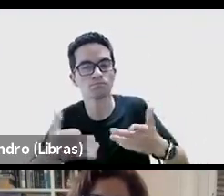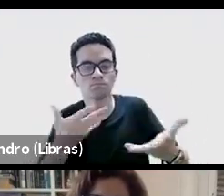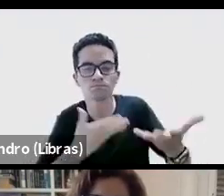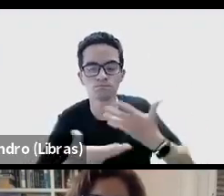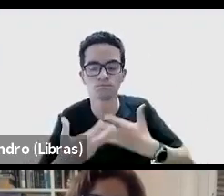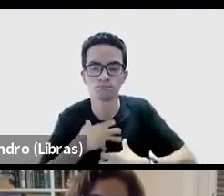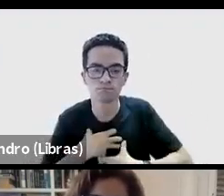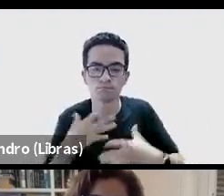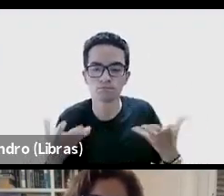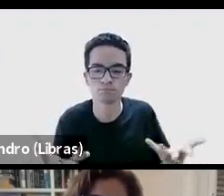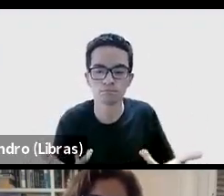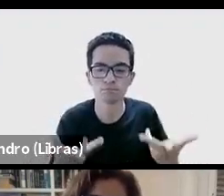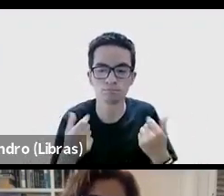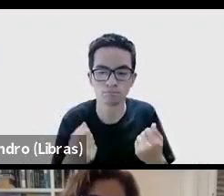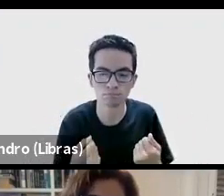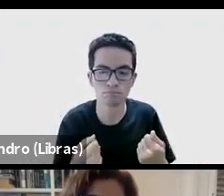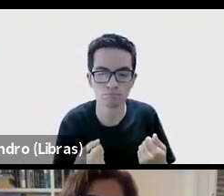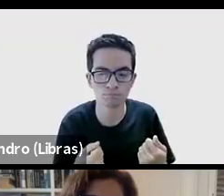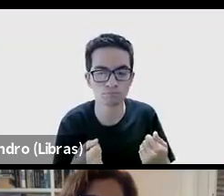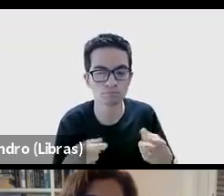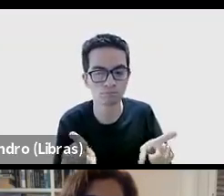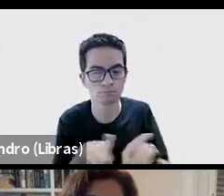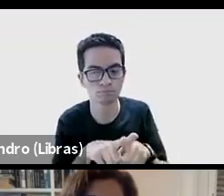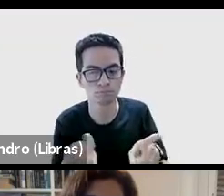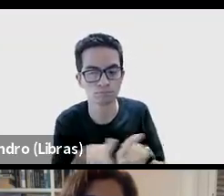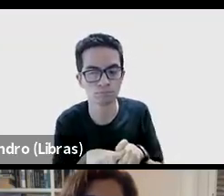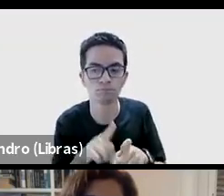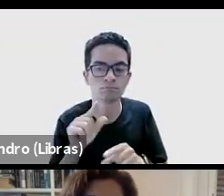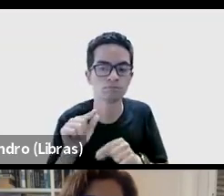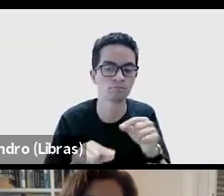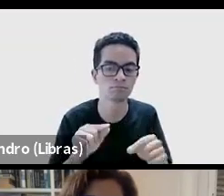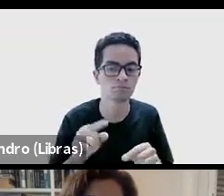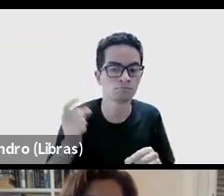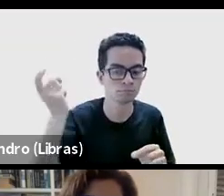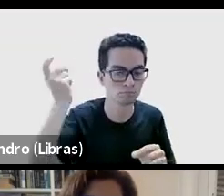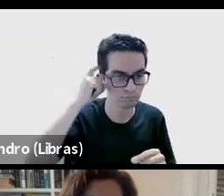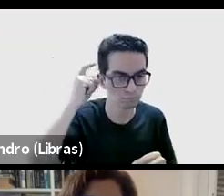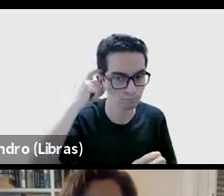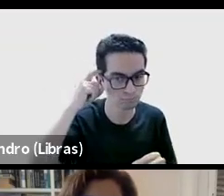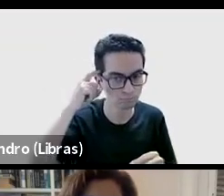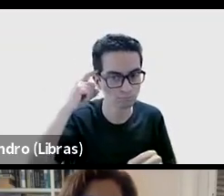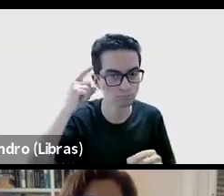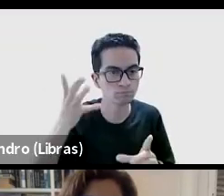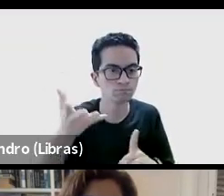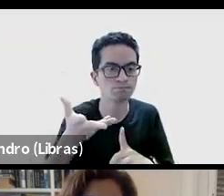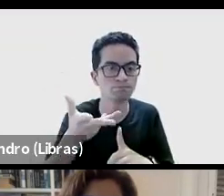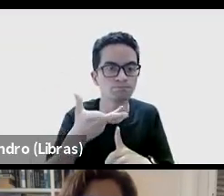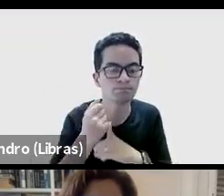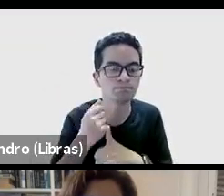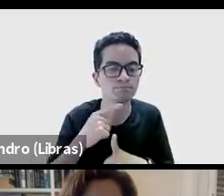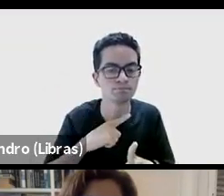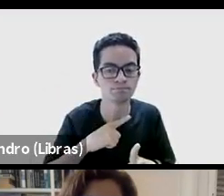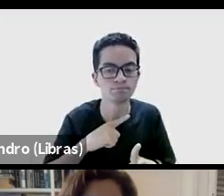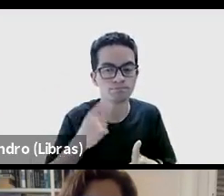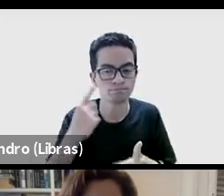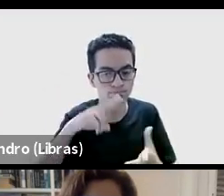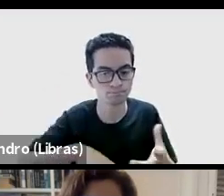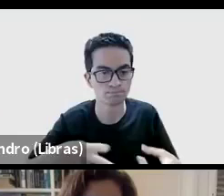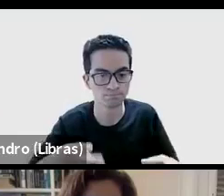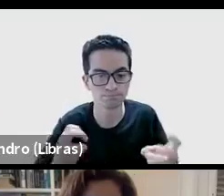vezes em subdisciplinas diferentes, em campos disciplinares diferentes. Nesse artigo eu tentei fazer uma leitura um pouco disso,